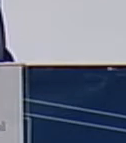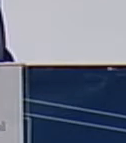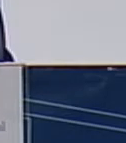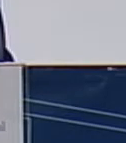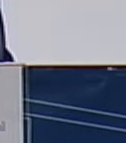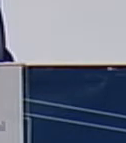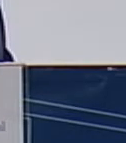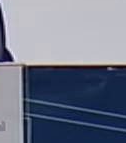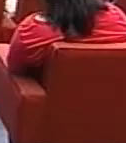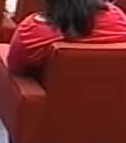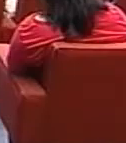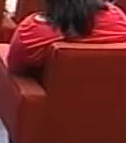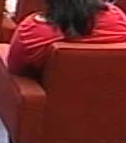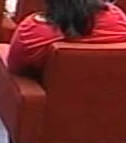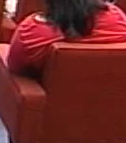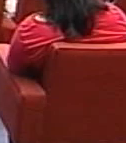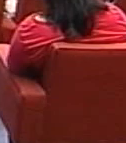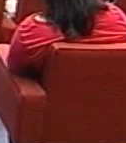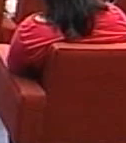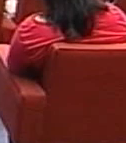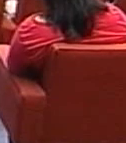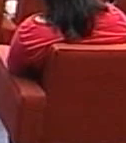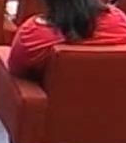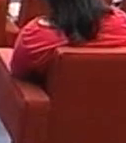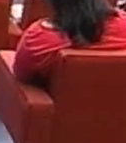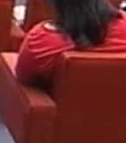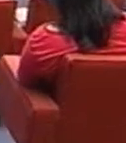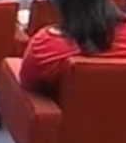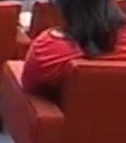o tempo como pretenderem. Ok.